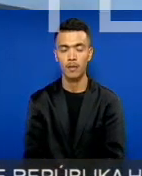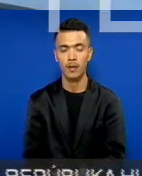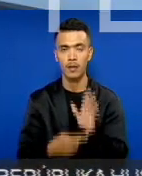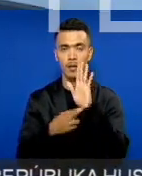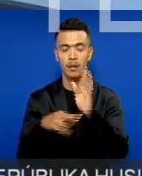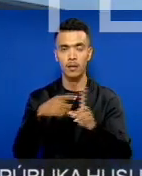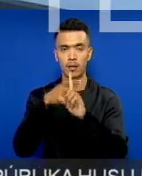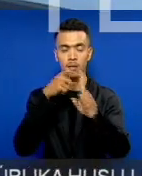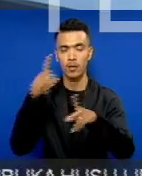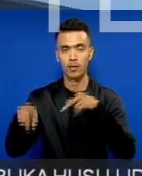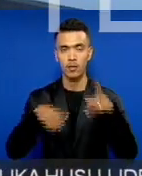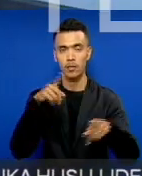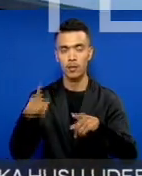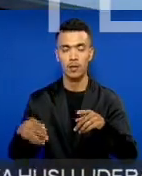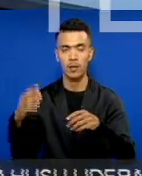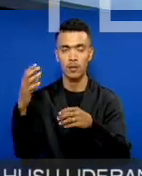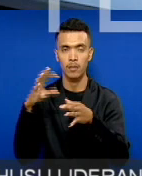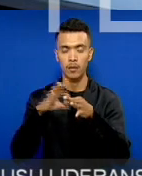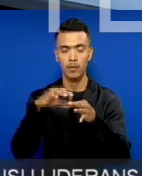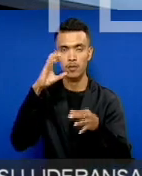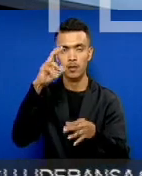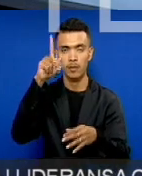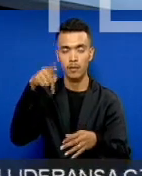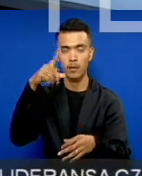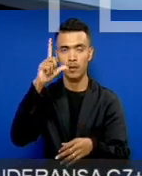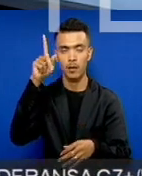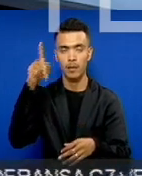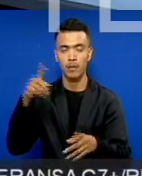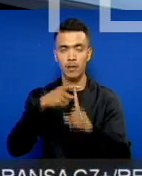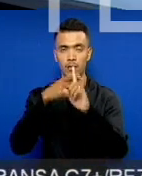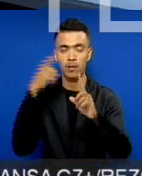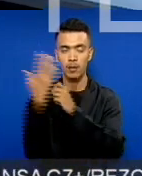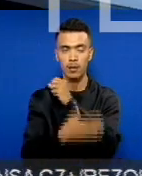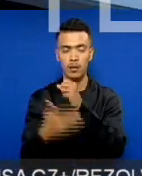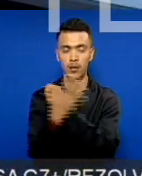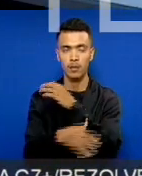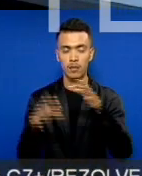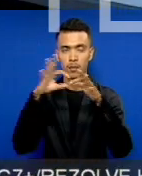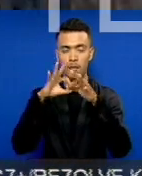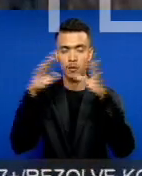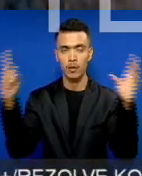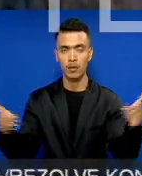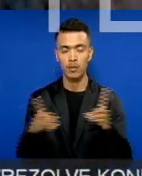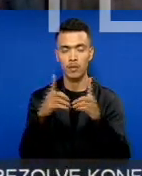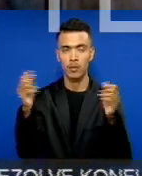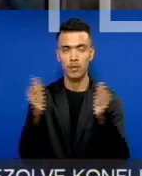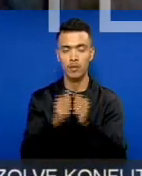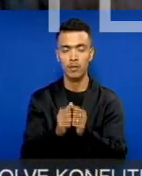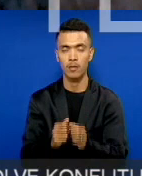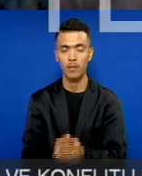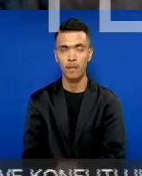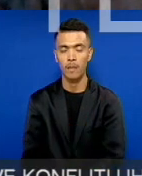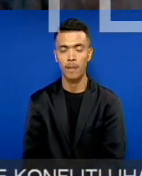Delegação ida Rússia e comunidade e país escolhe a Lian Português, Rússia e nação membro CPLP, Assor Malho Reitor Senado,